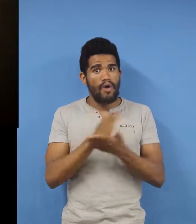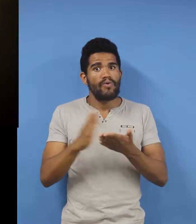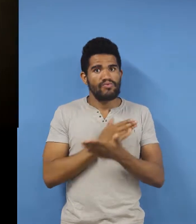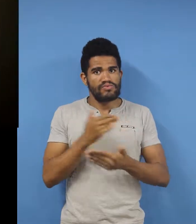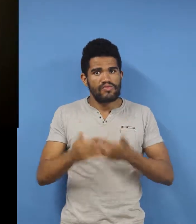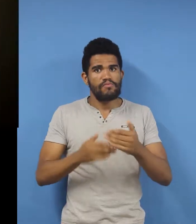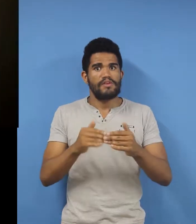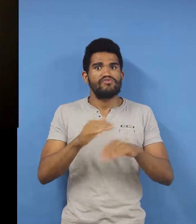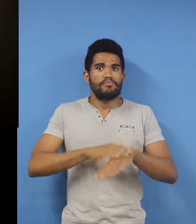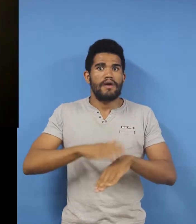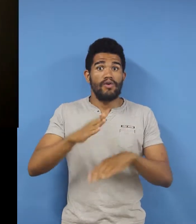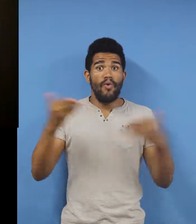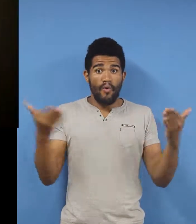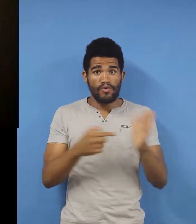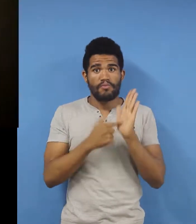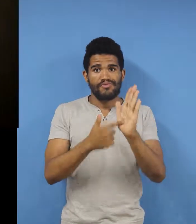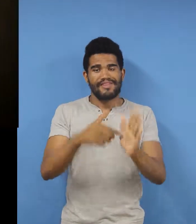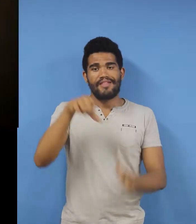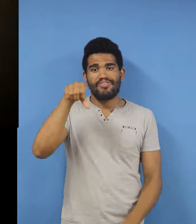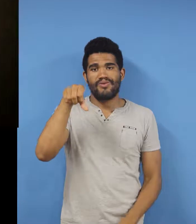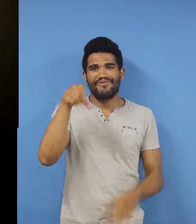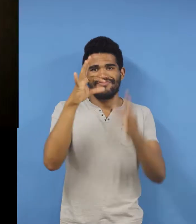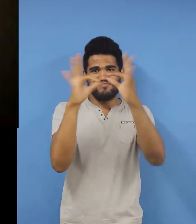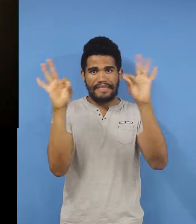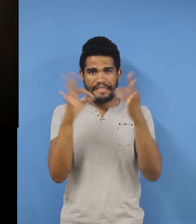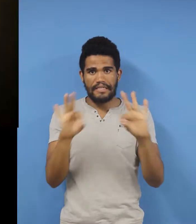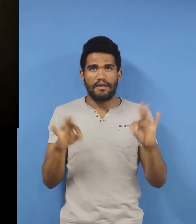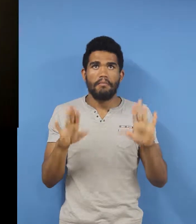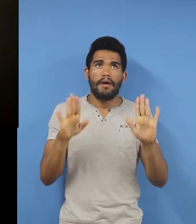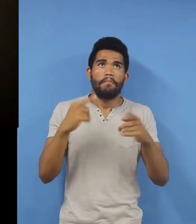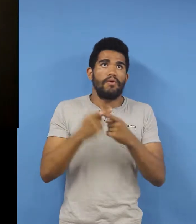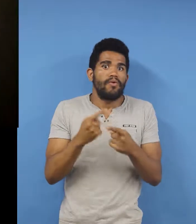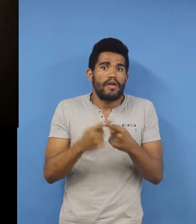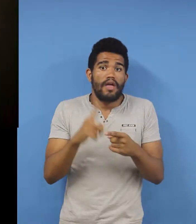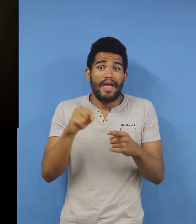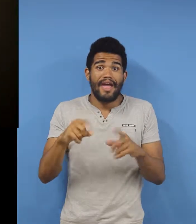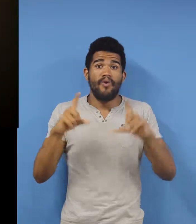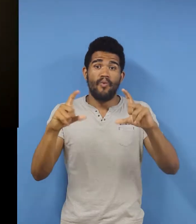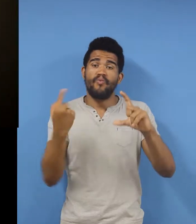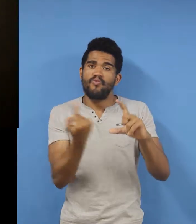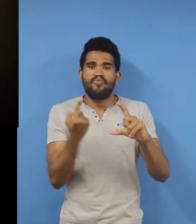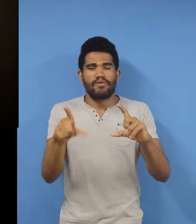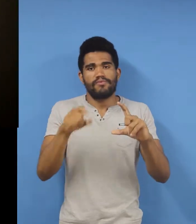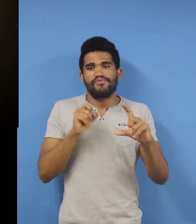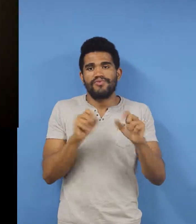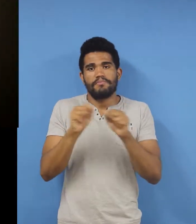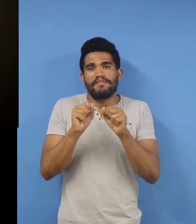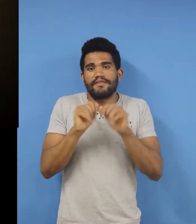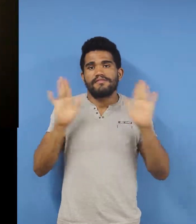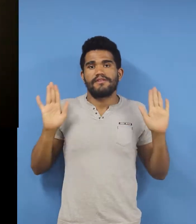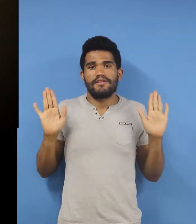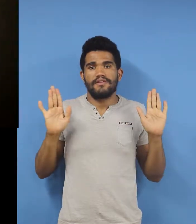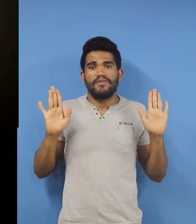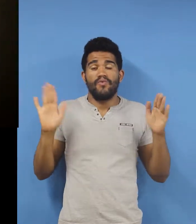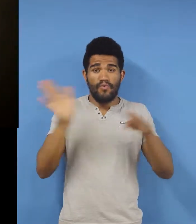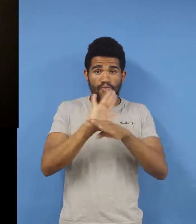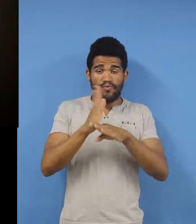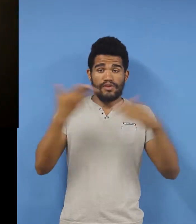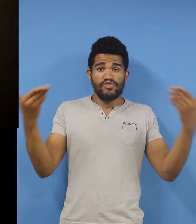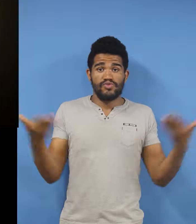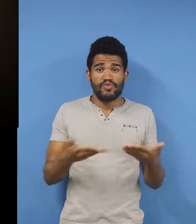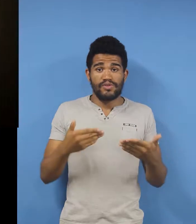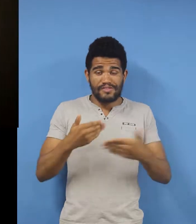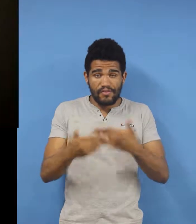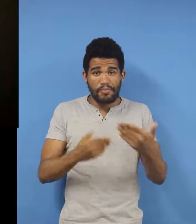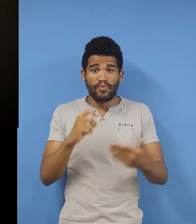linhas, tá? Acho que 8 ali é um número ok. Tem desenvolvimentos maiores. Por exemplo, o que eu vou trazer hoje tem 9 linhas. 9,